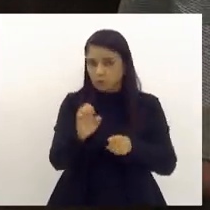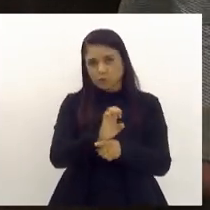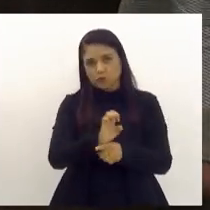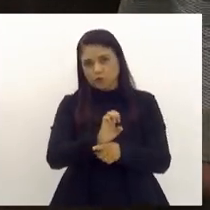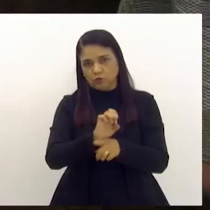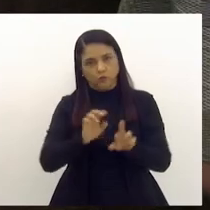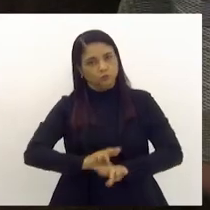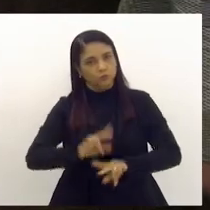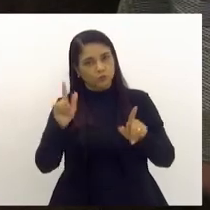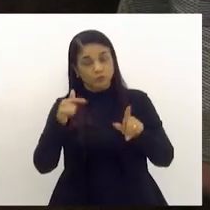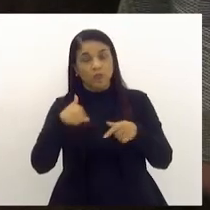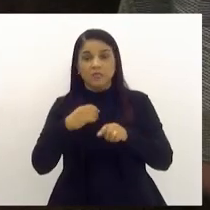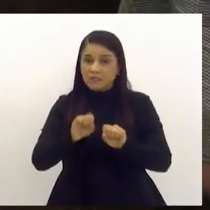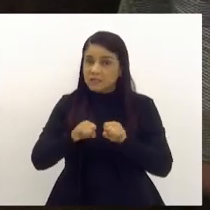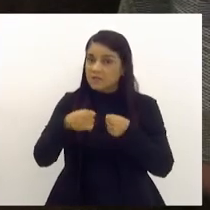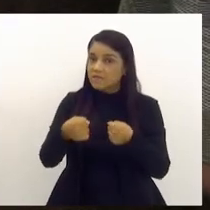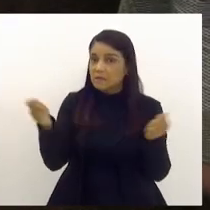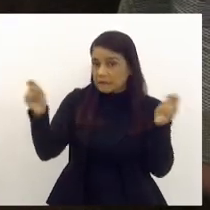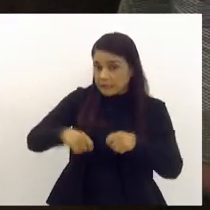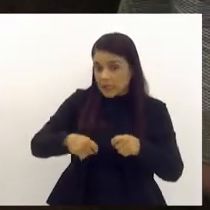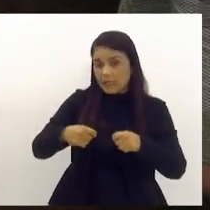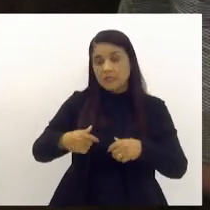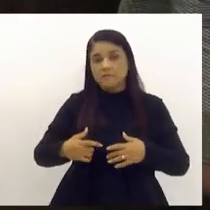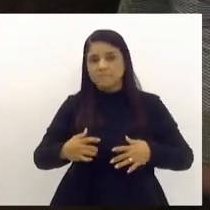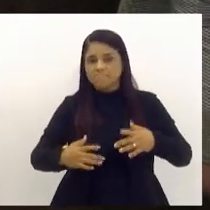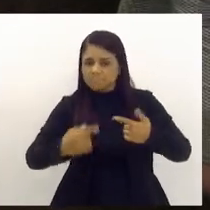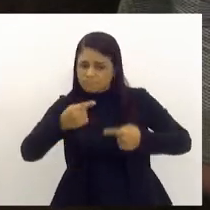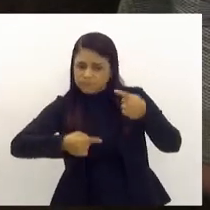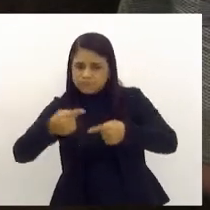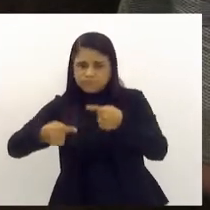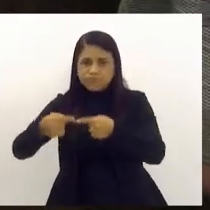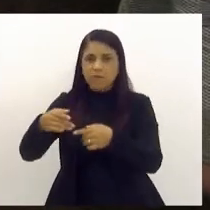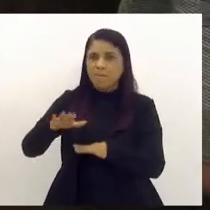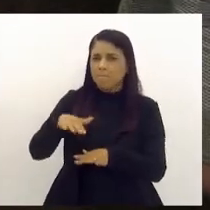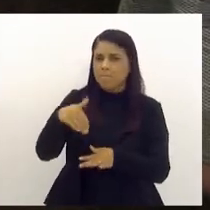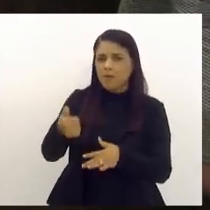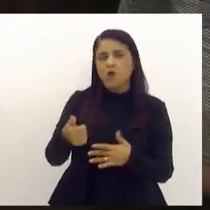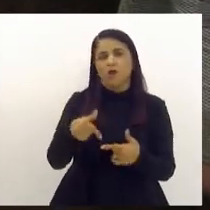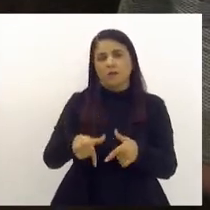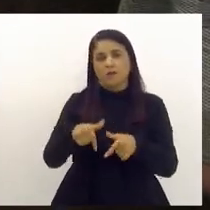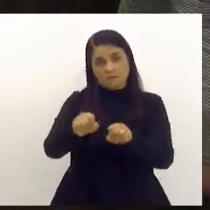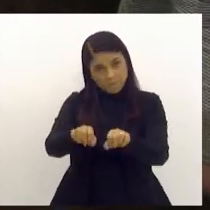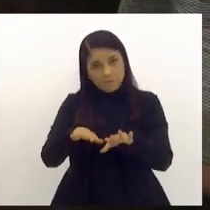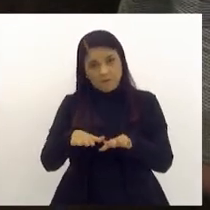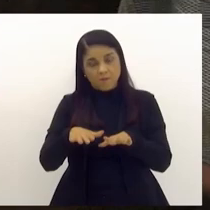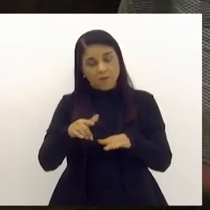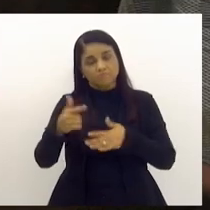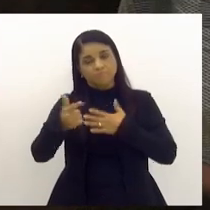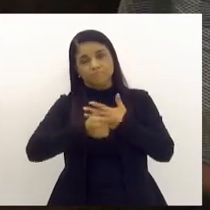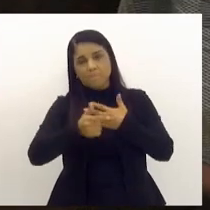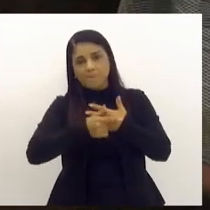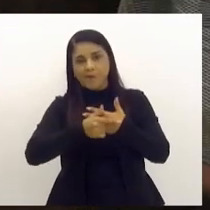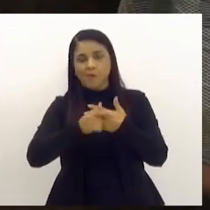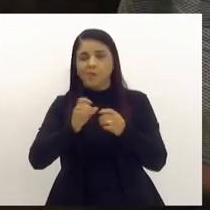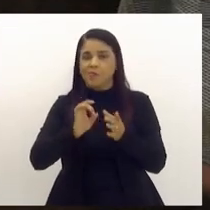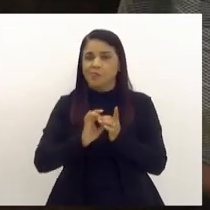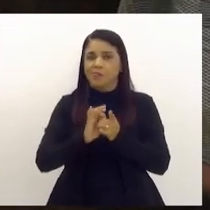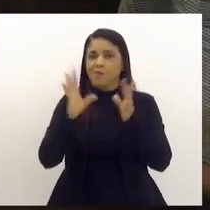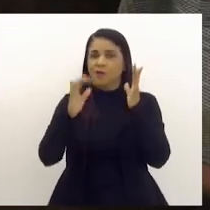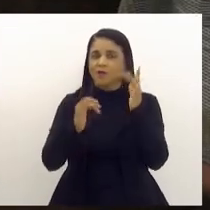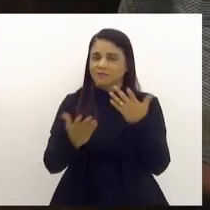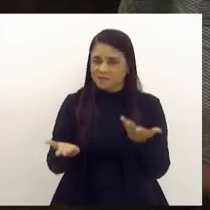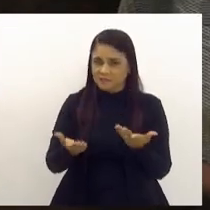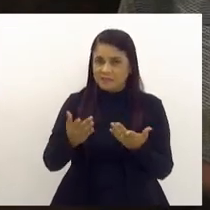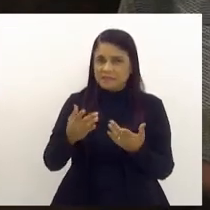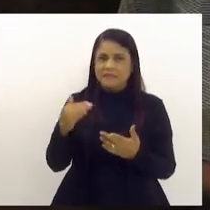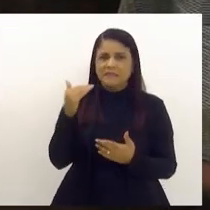pode e aqui ainda brigar para ver se a gente consegue melhorar aqui e acolá. Esse é o Parlamento. Essa é a democracia. Com todos os